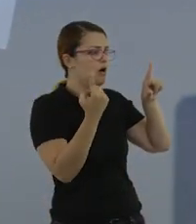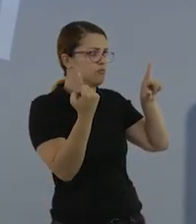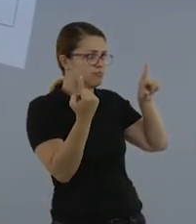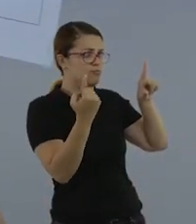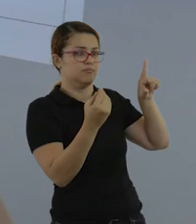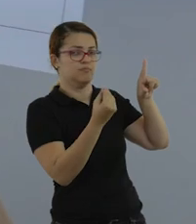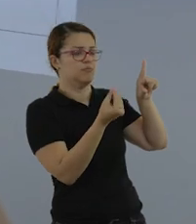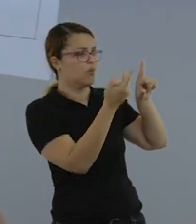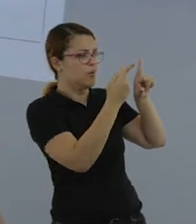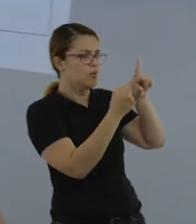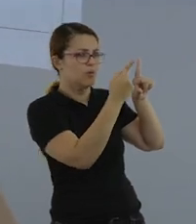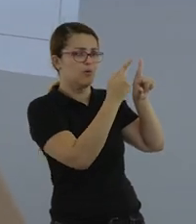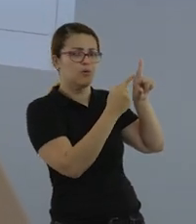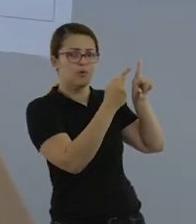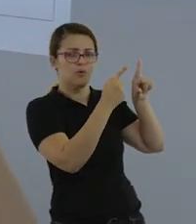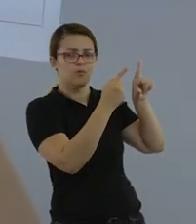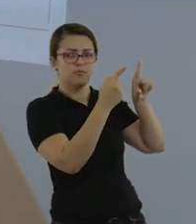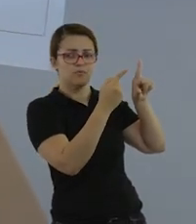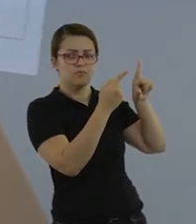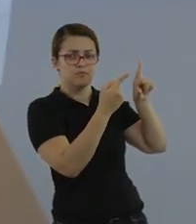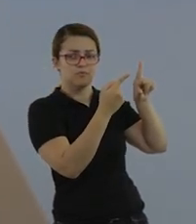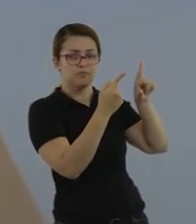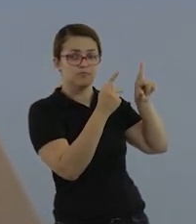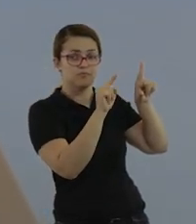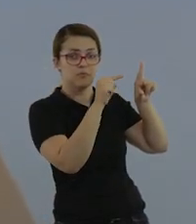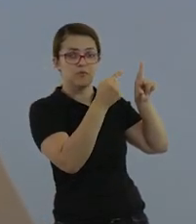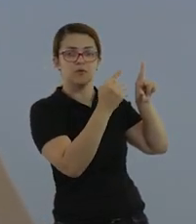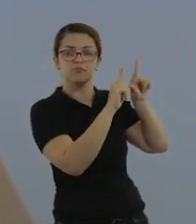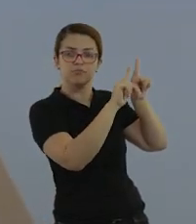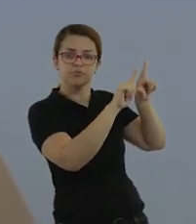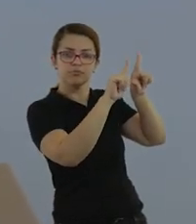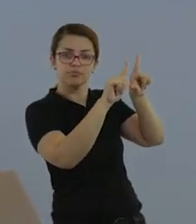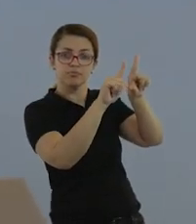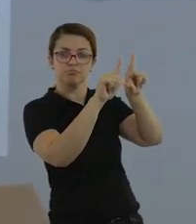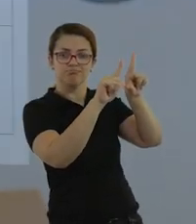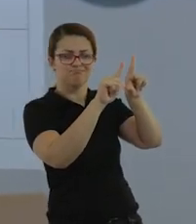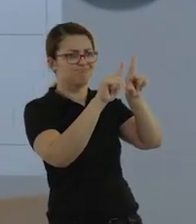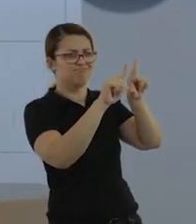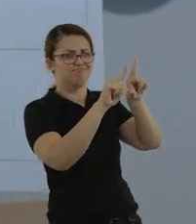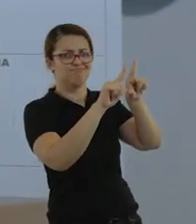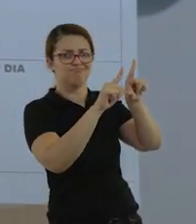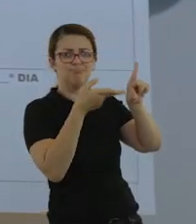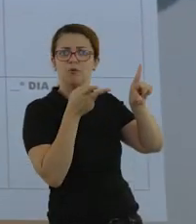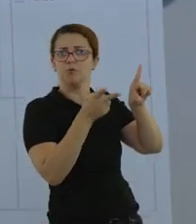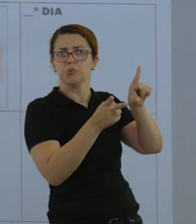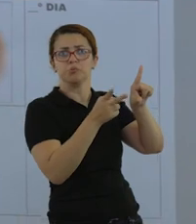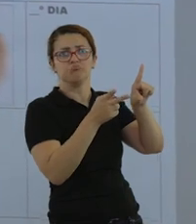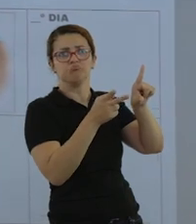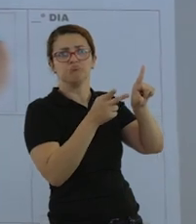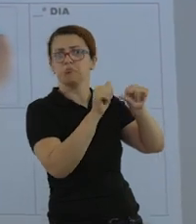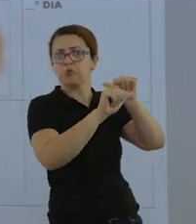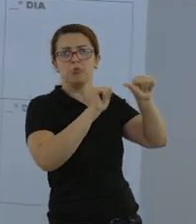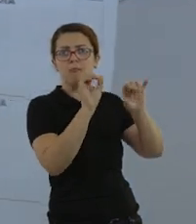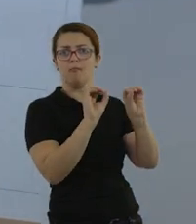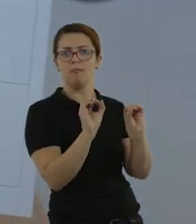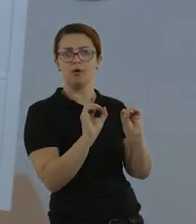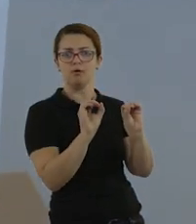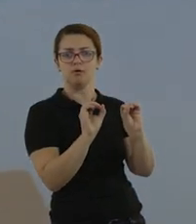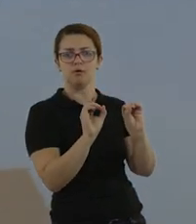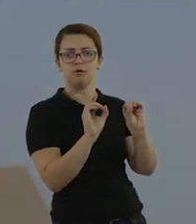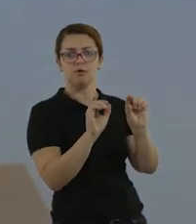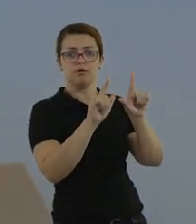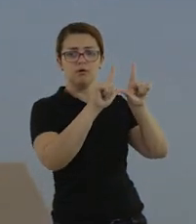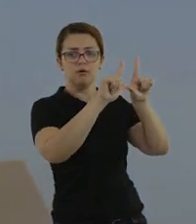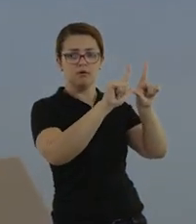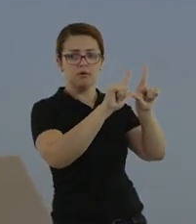no primeiro dia, plantação do feijão, tá? Depois aqui, eu não marquei quais eram os dias. Por quê? Pode ser que no segundo dia, a sua plantinha ainda não